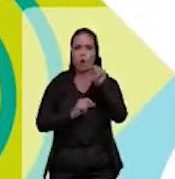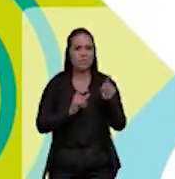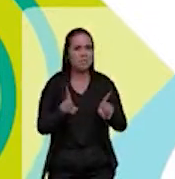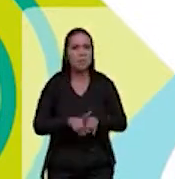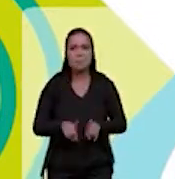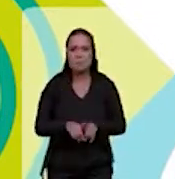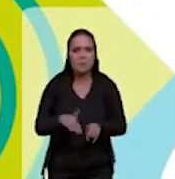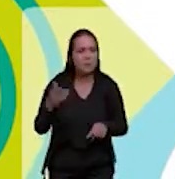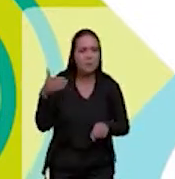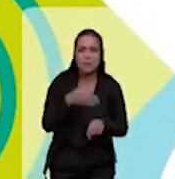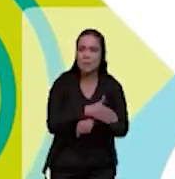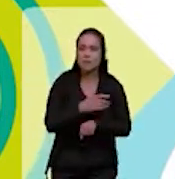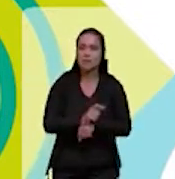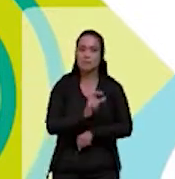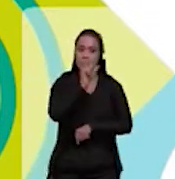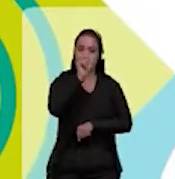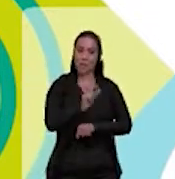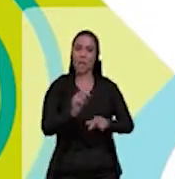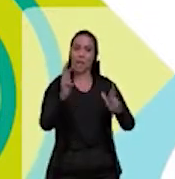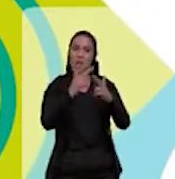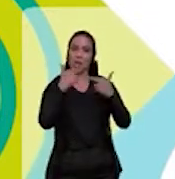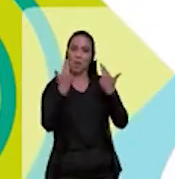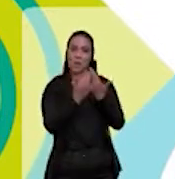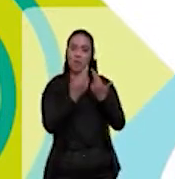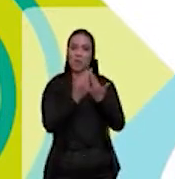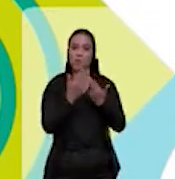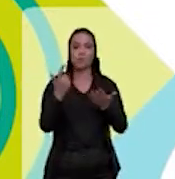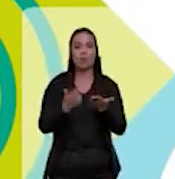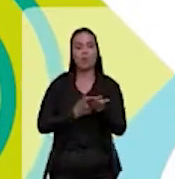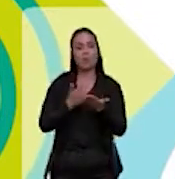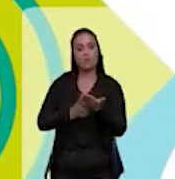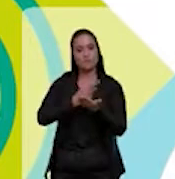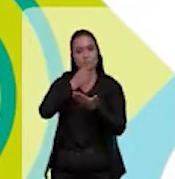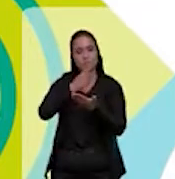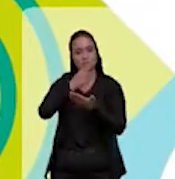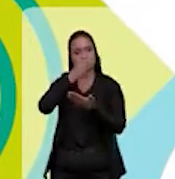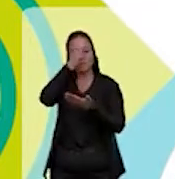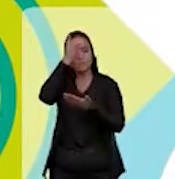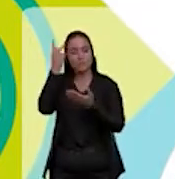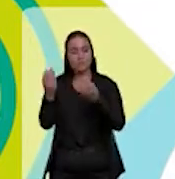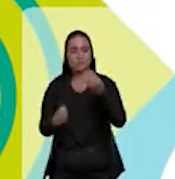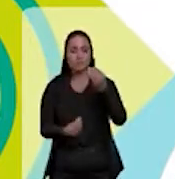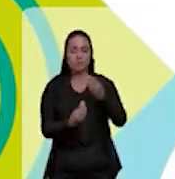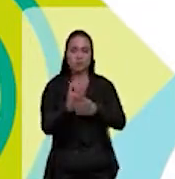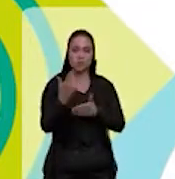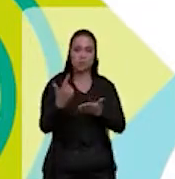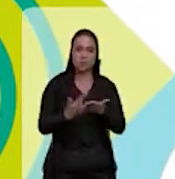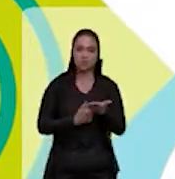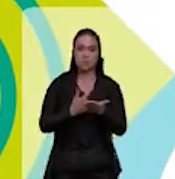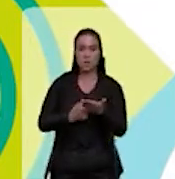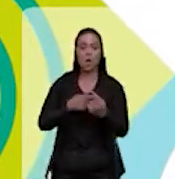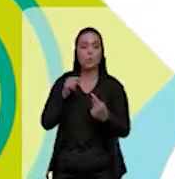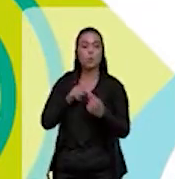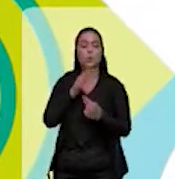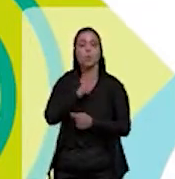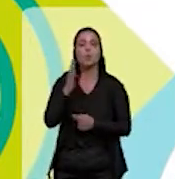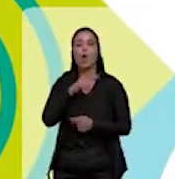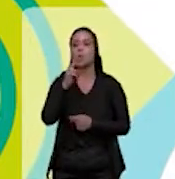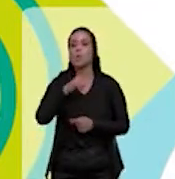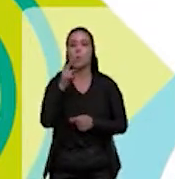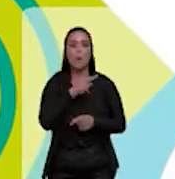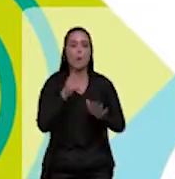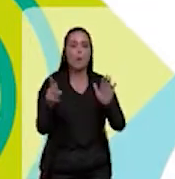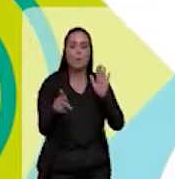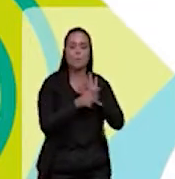presentes naquela determinada reunião de livros e autores concebido desse modo sentido de uma biblioteca nunca é